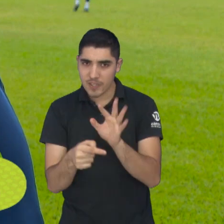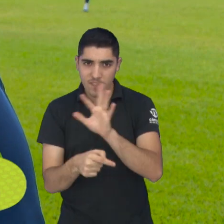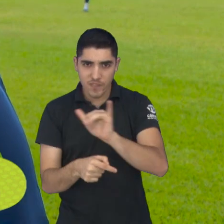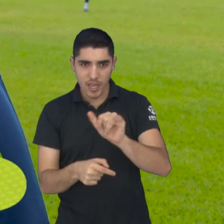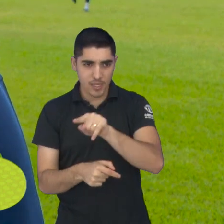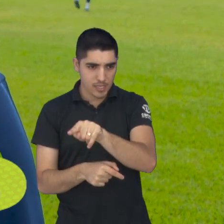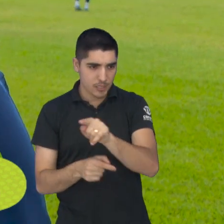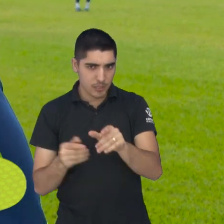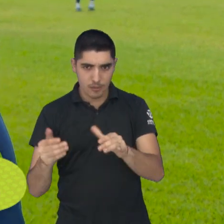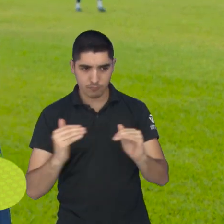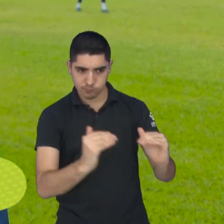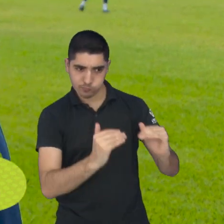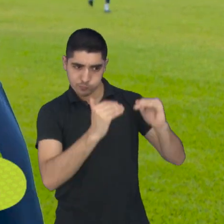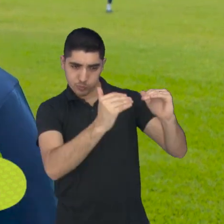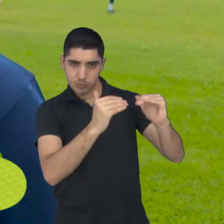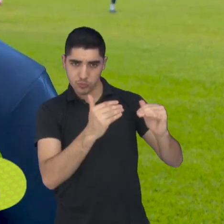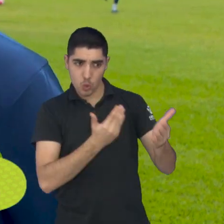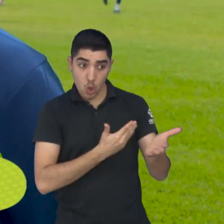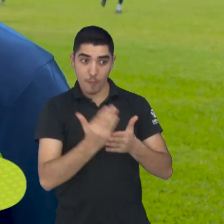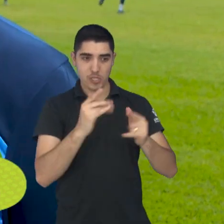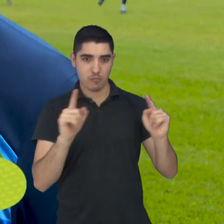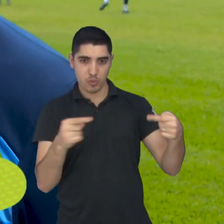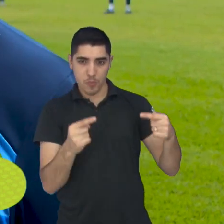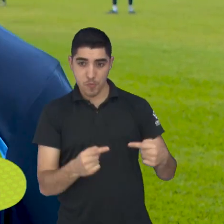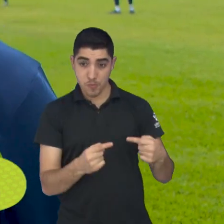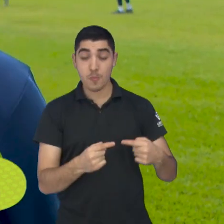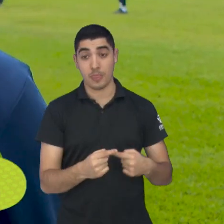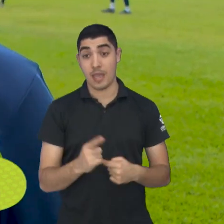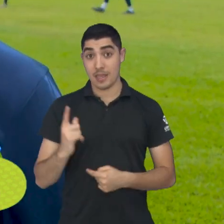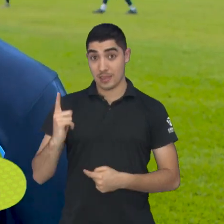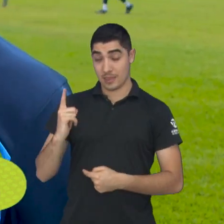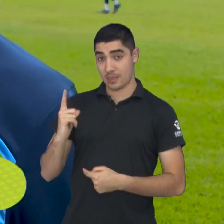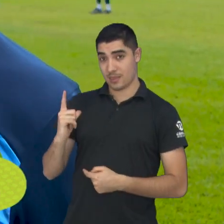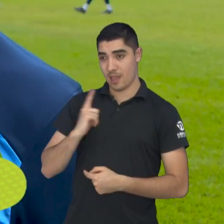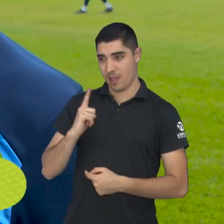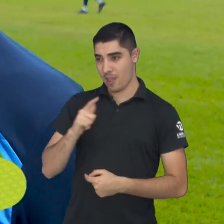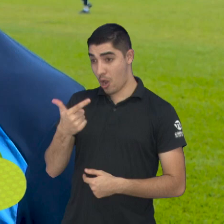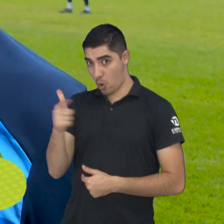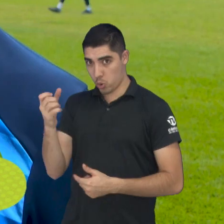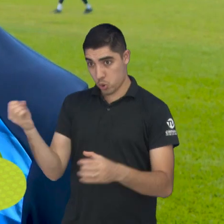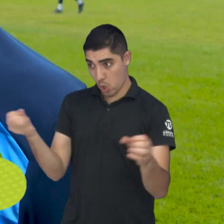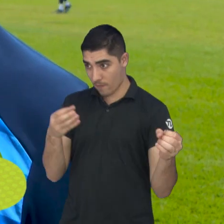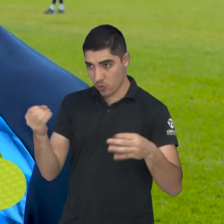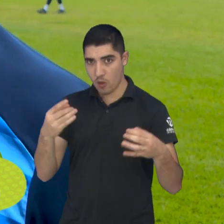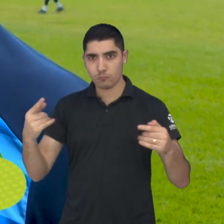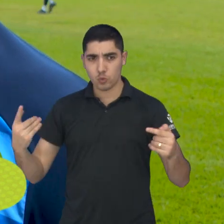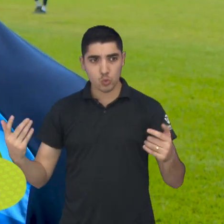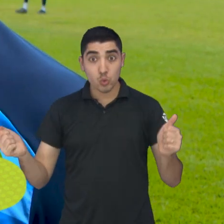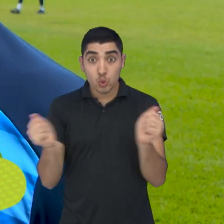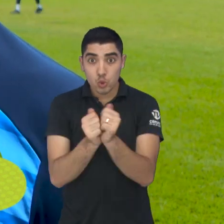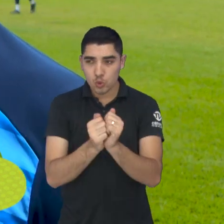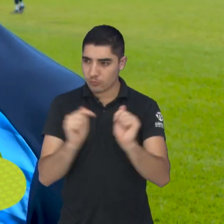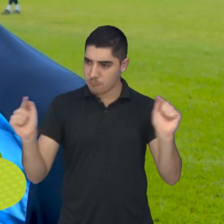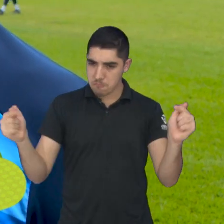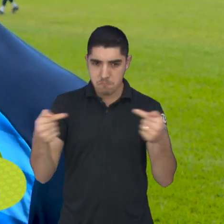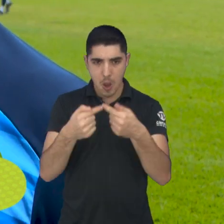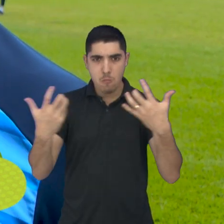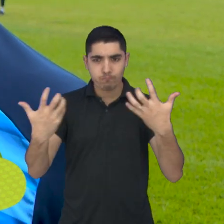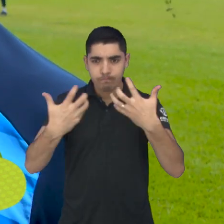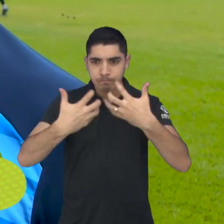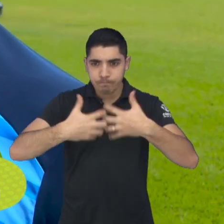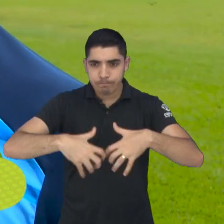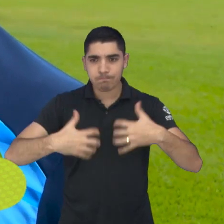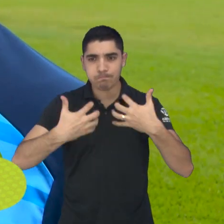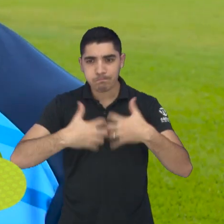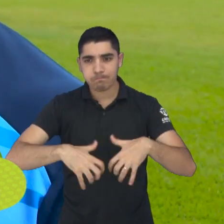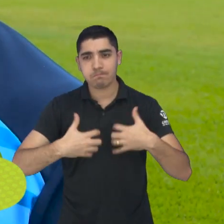procuramos interagir, o pessoal que chegou com a base nossa. Eu acho que está sendo legal os encaixes, acho que a competição